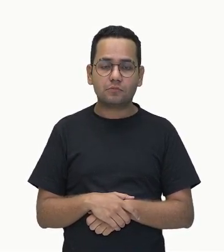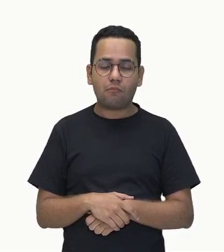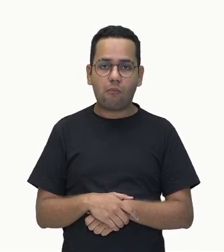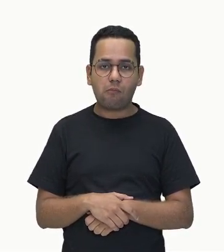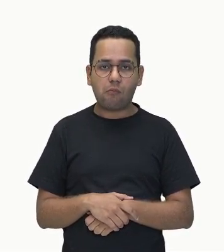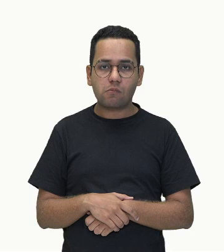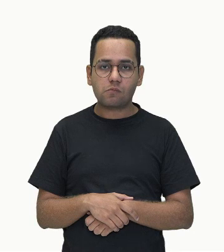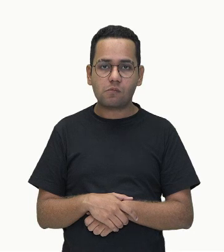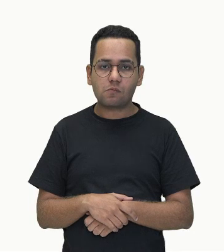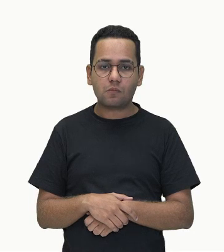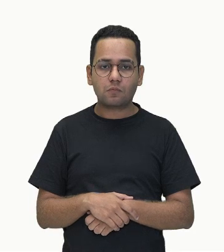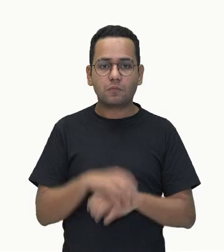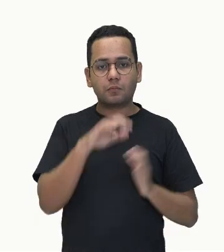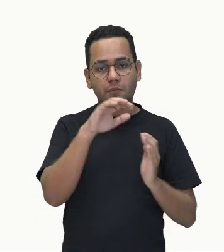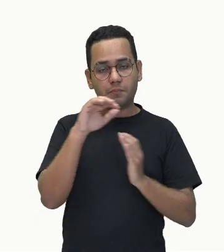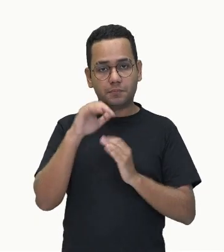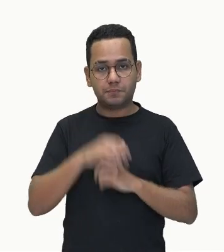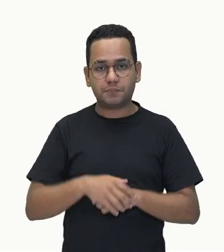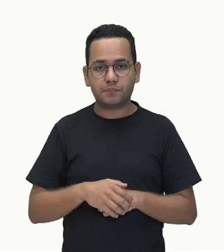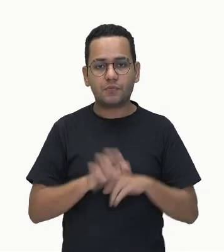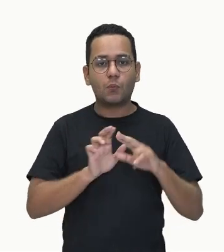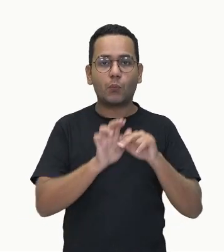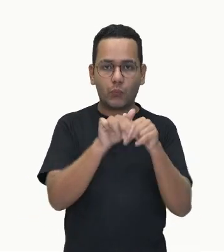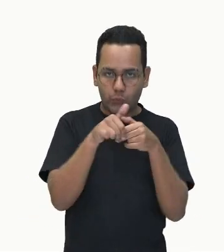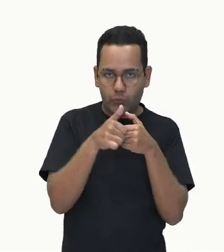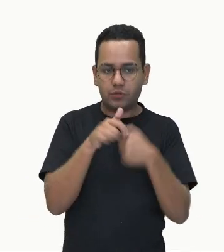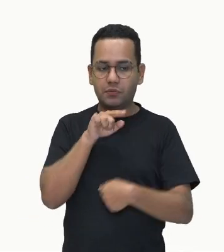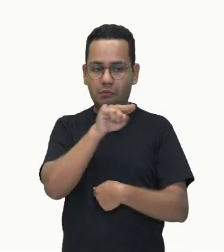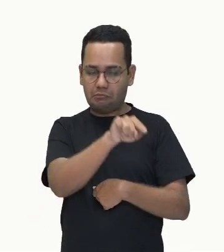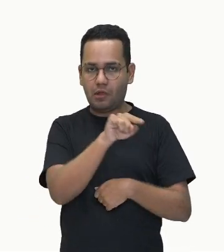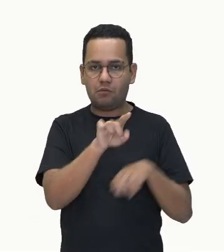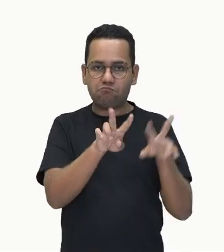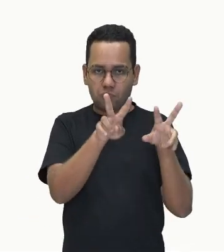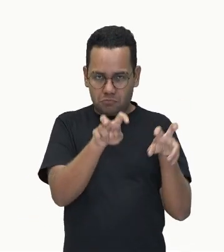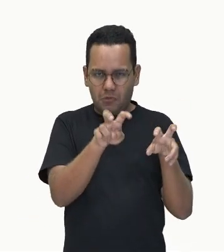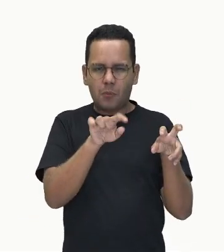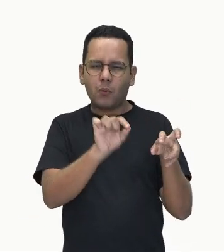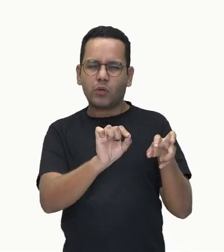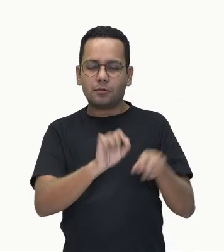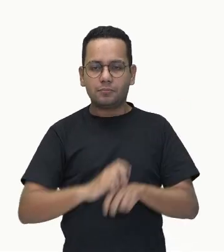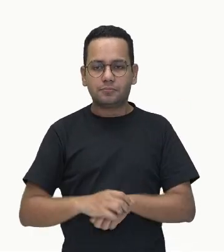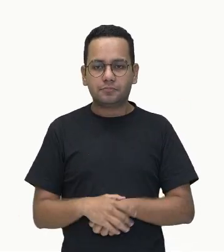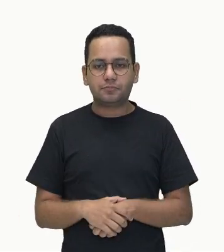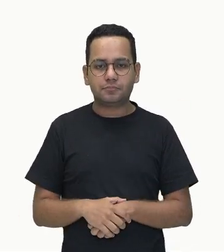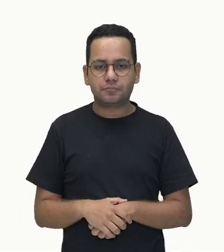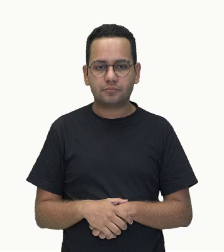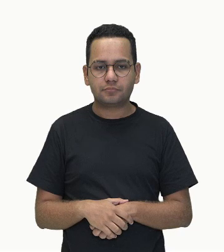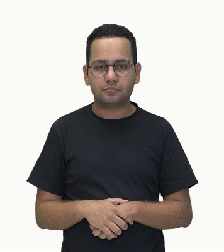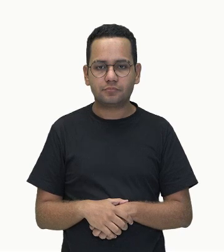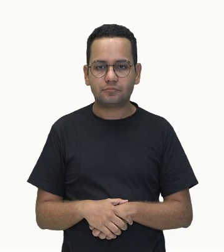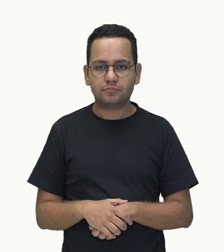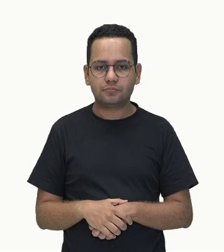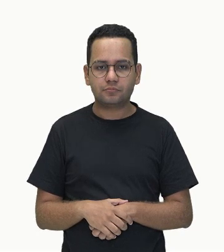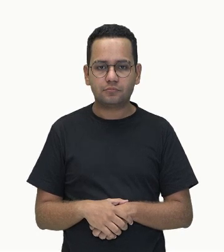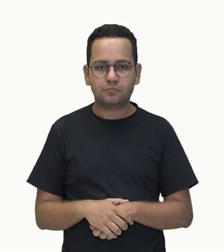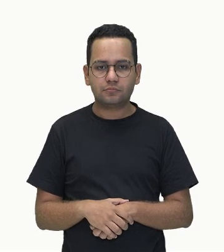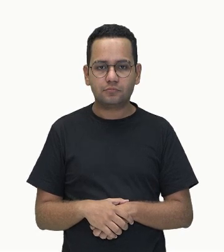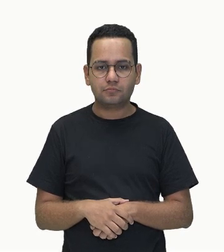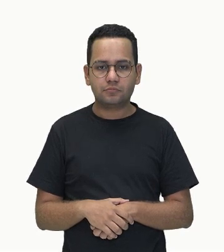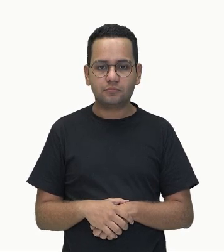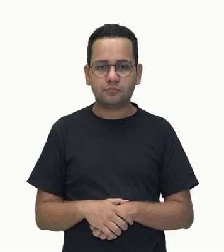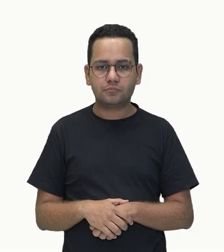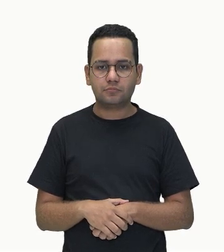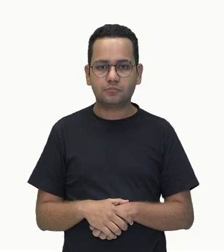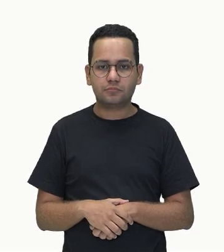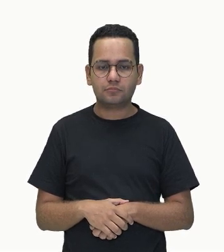Ok nesse sentido equação exponencial é a equação em que a